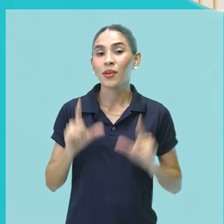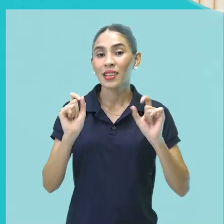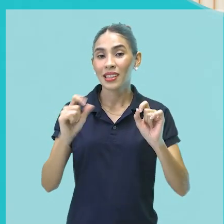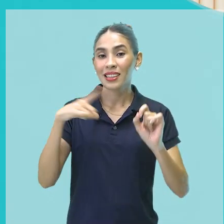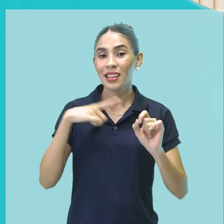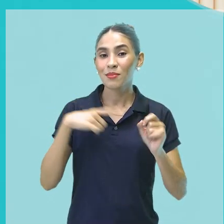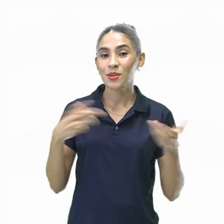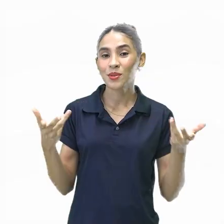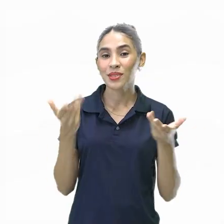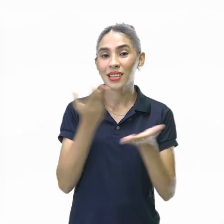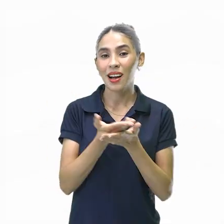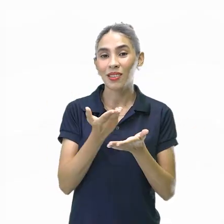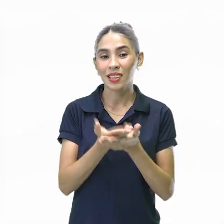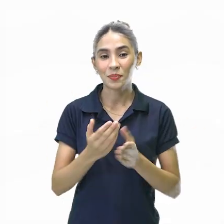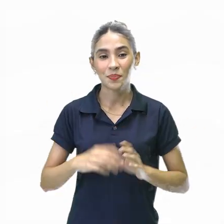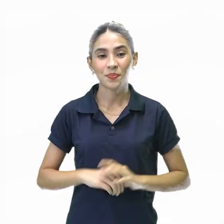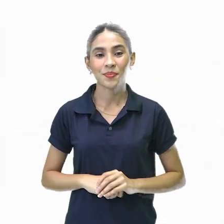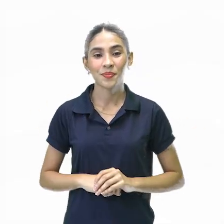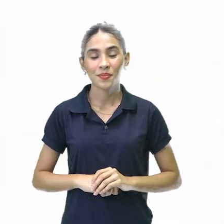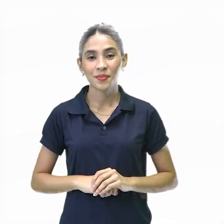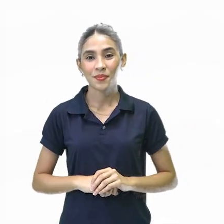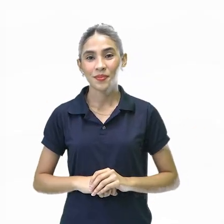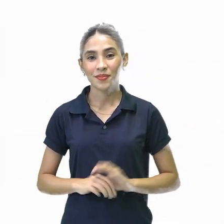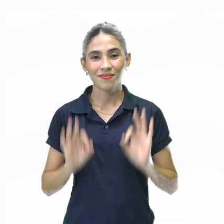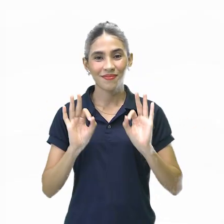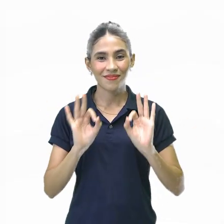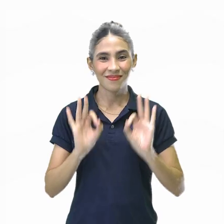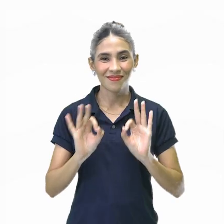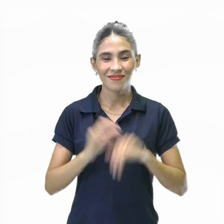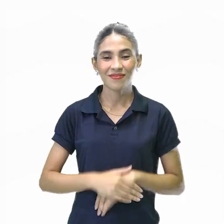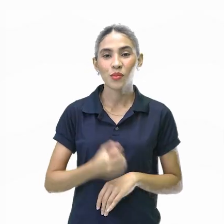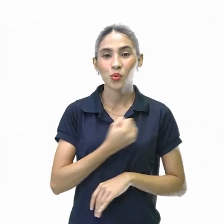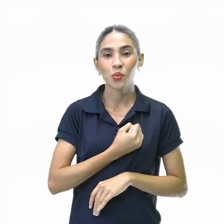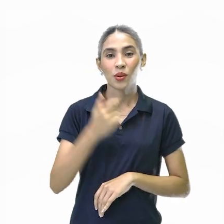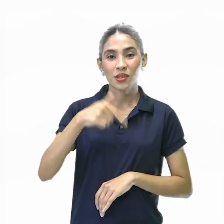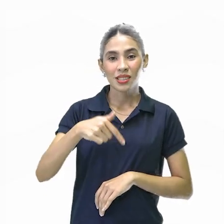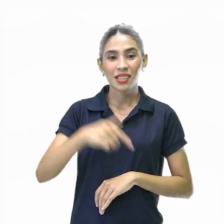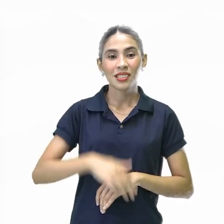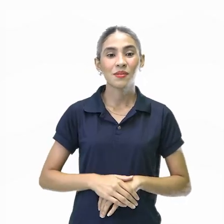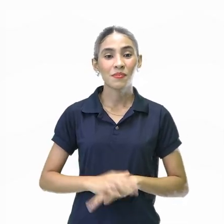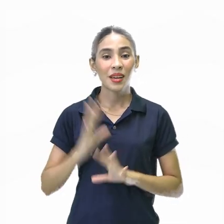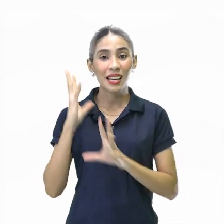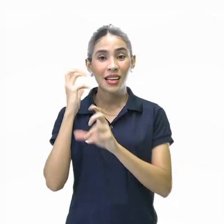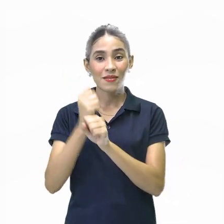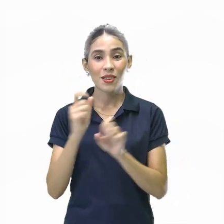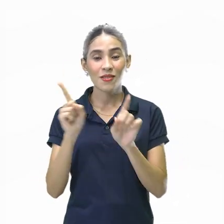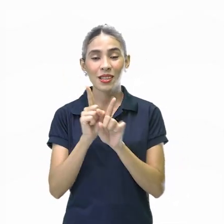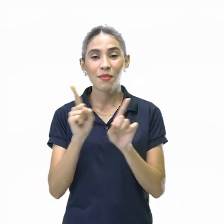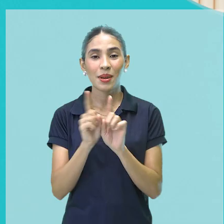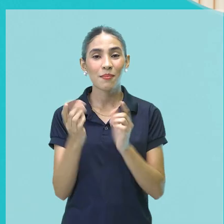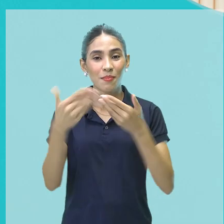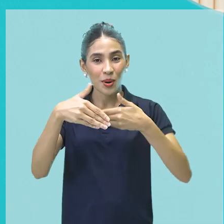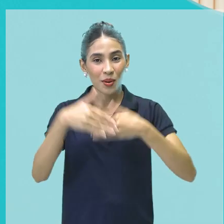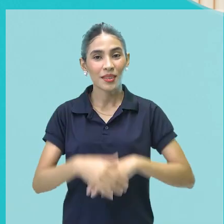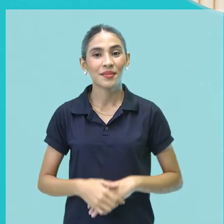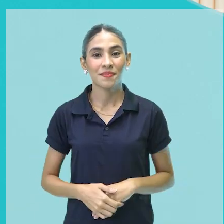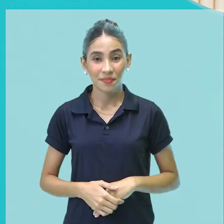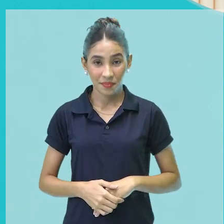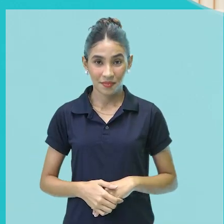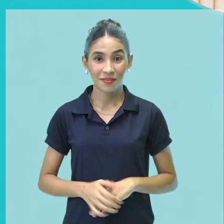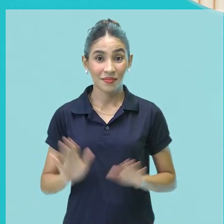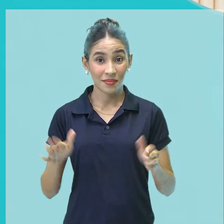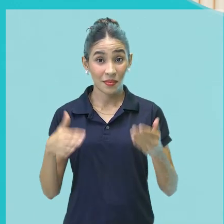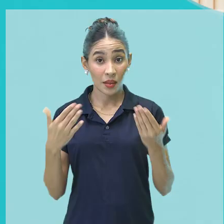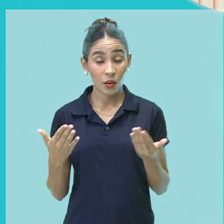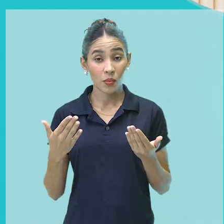para a nossa aula de hoje? Muito bem, hoje é a nossa aula 7, Revisão e Avaliação.